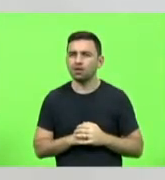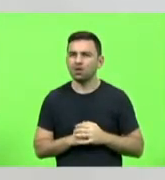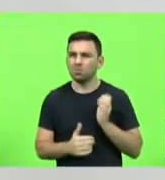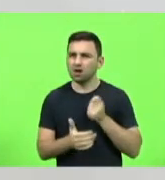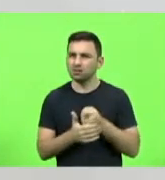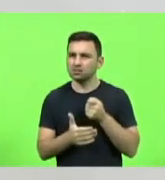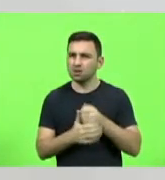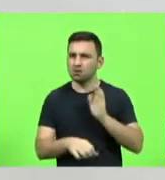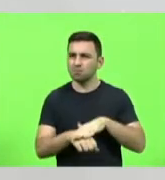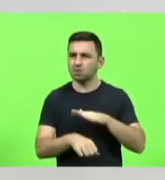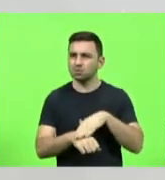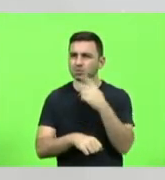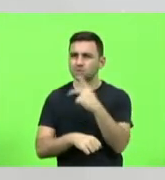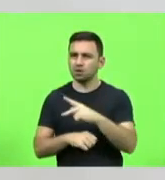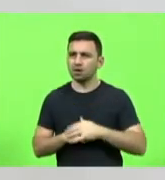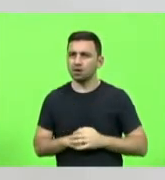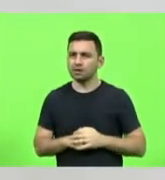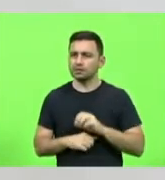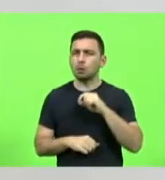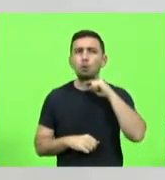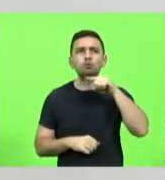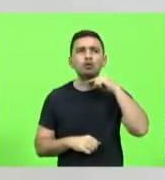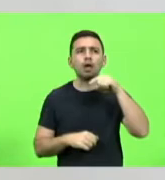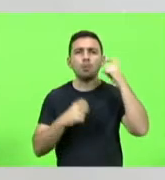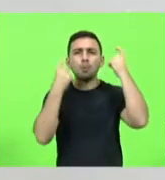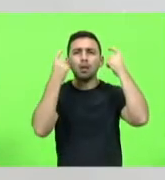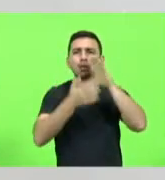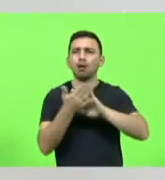tem que partir dele. Não consegue se preocupar com isso?